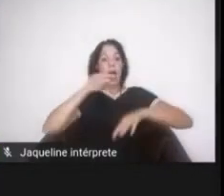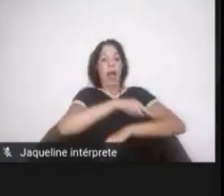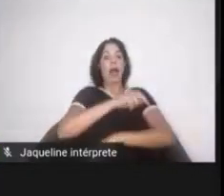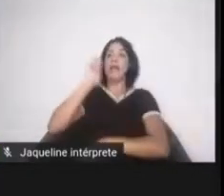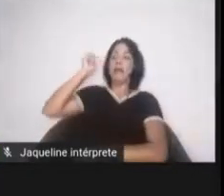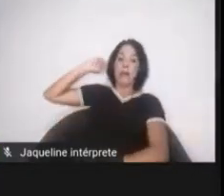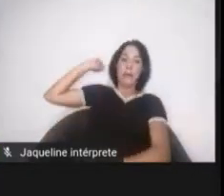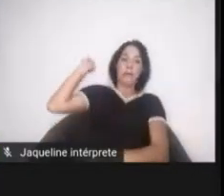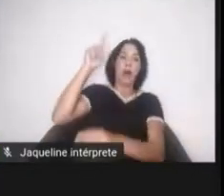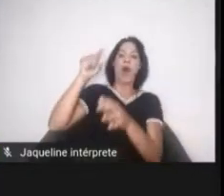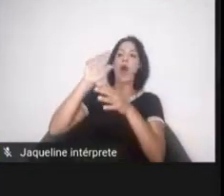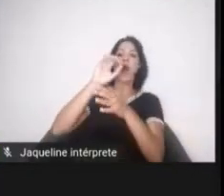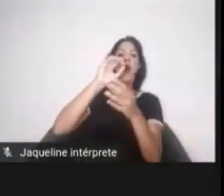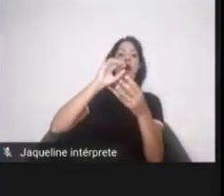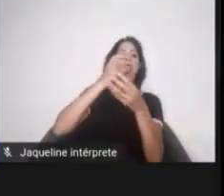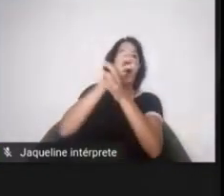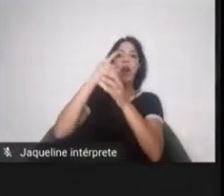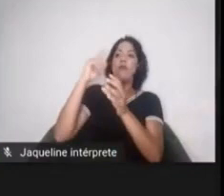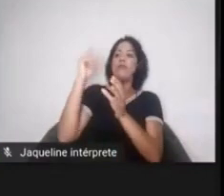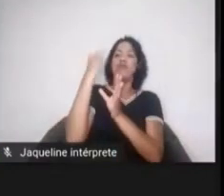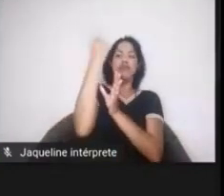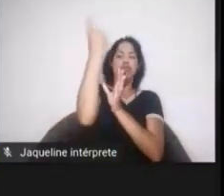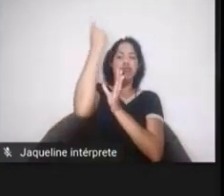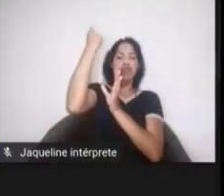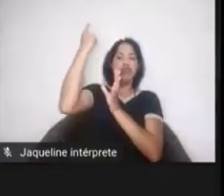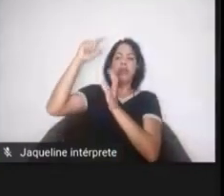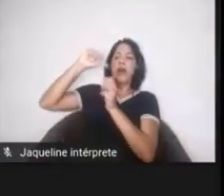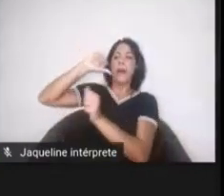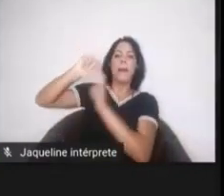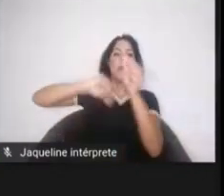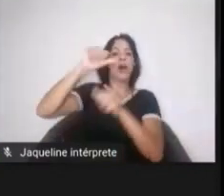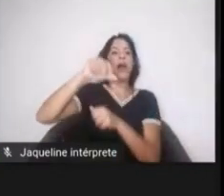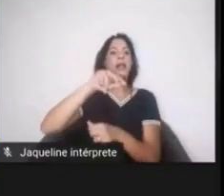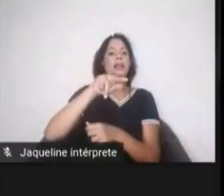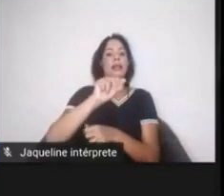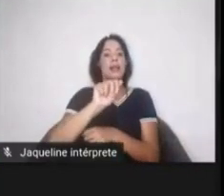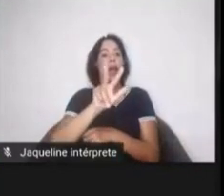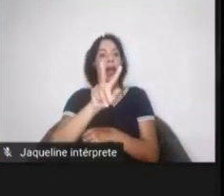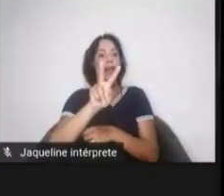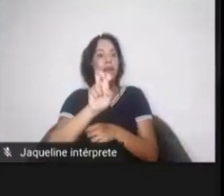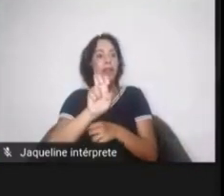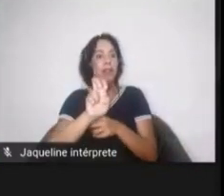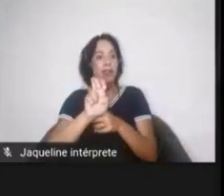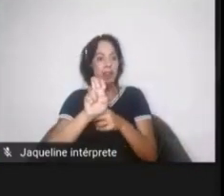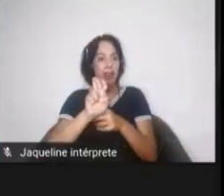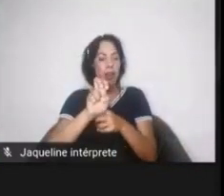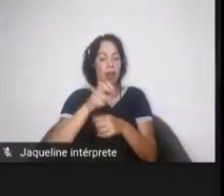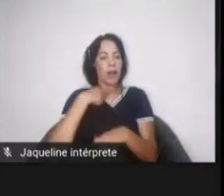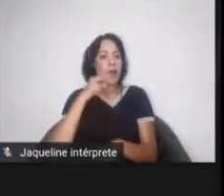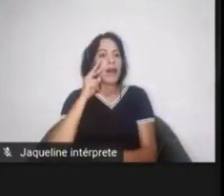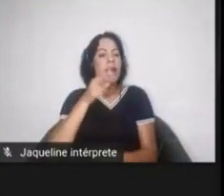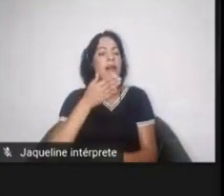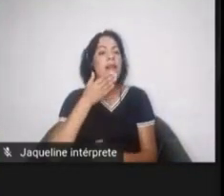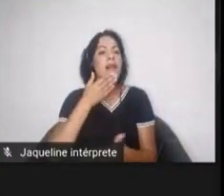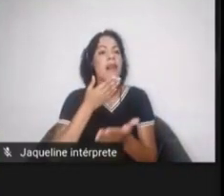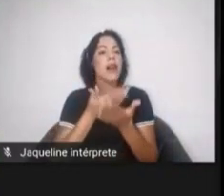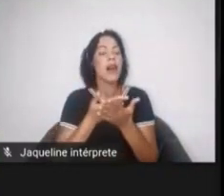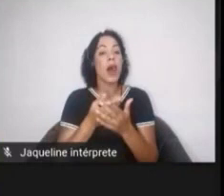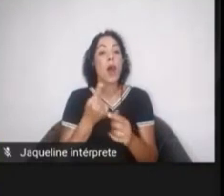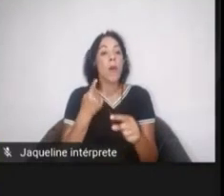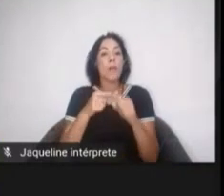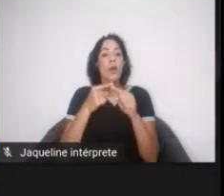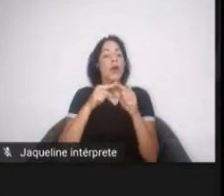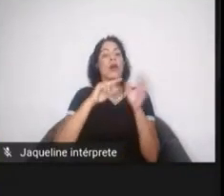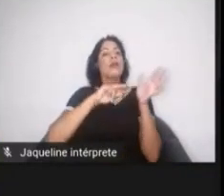vira uma nave espacial. Eu acho essa alusão muito bonita, porque esse é o momento em que o homem transforma a